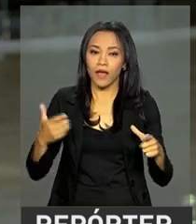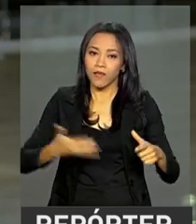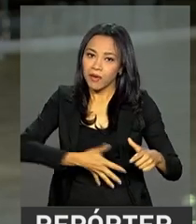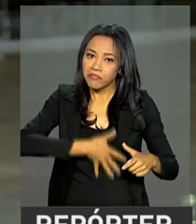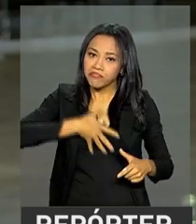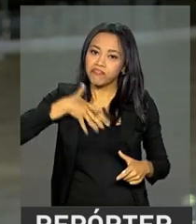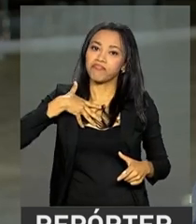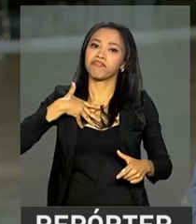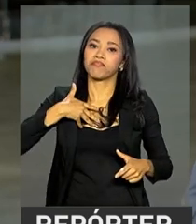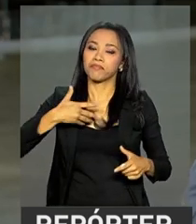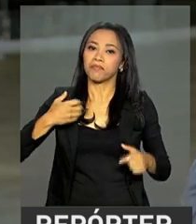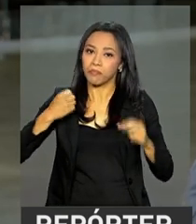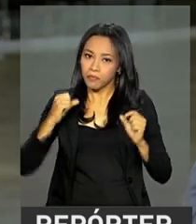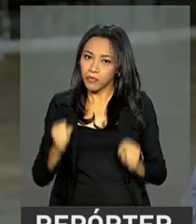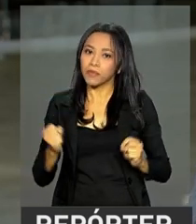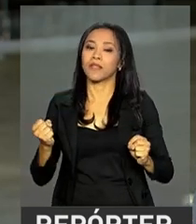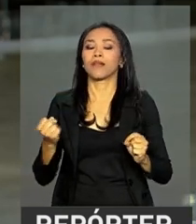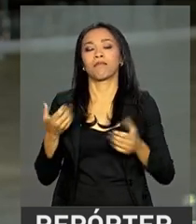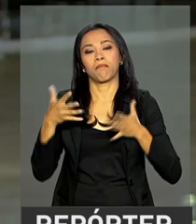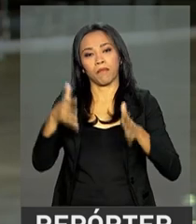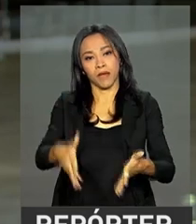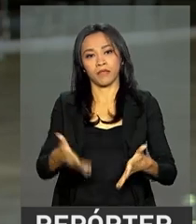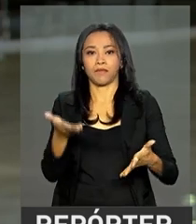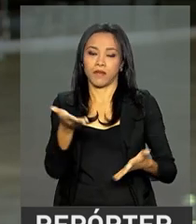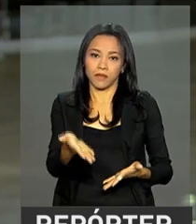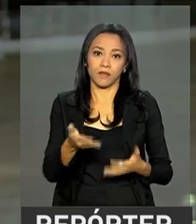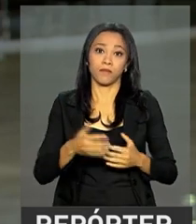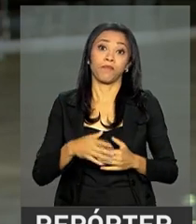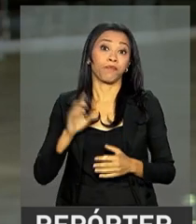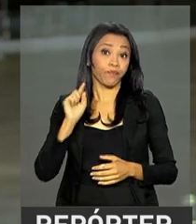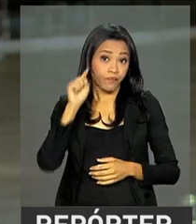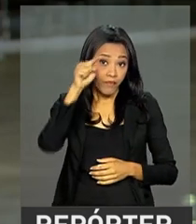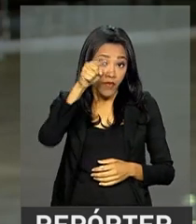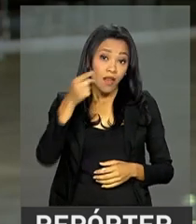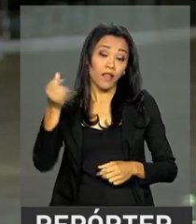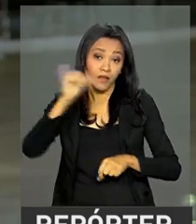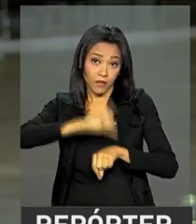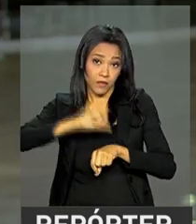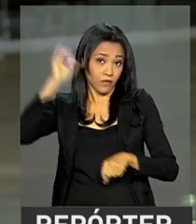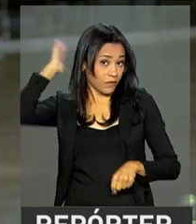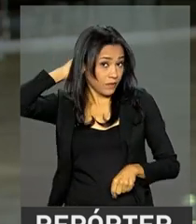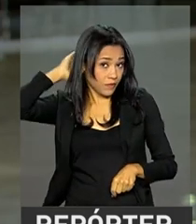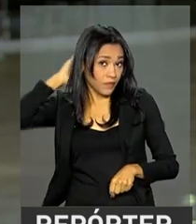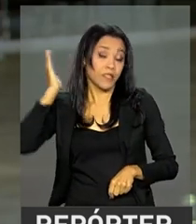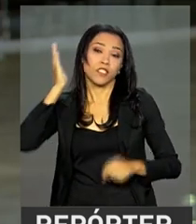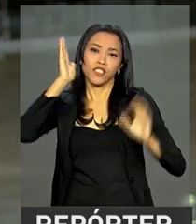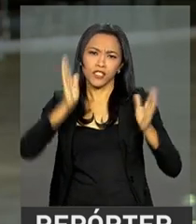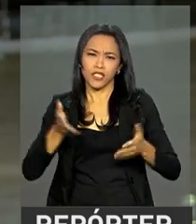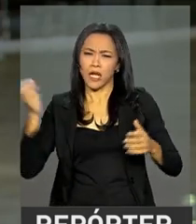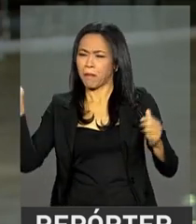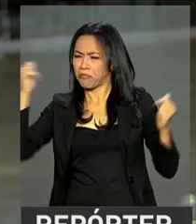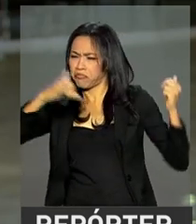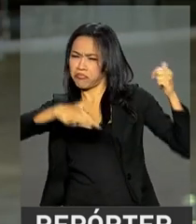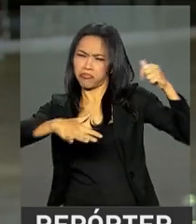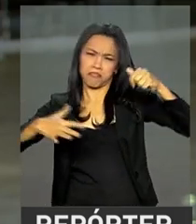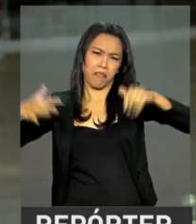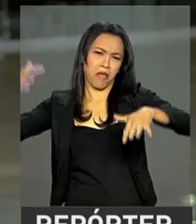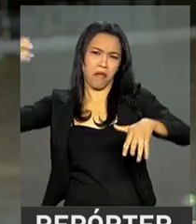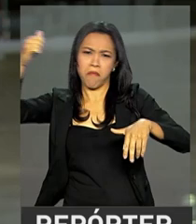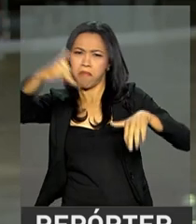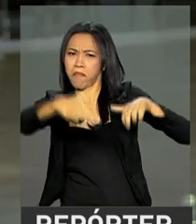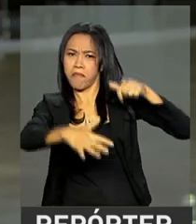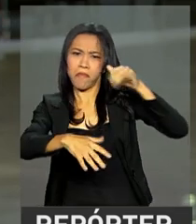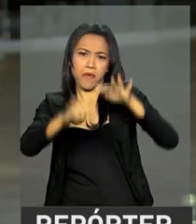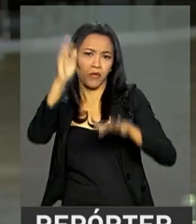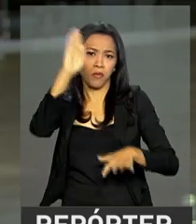participar escrever mais um capítulo dessa história lá na cidade lá em belém já estão chegando em milhares de turistas de todo o brasil para acompanhar